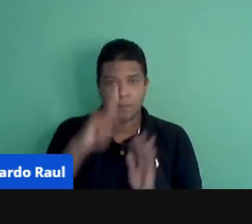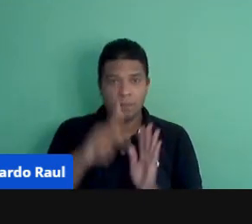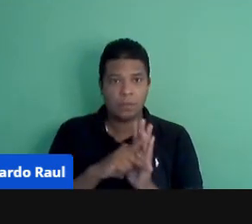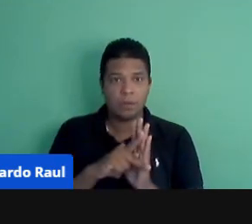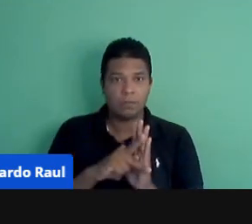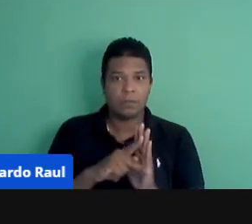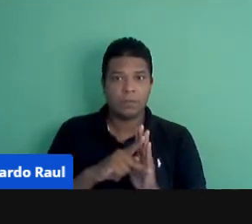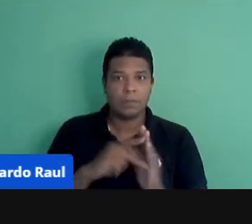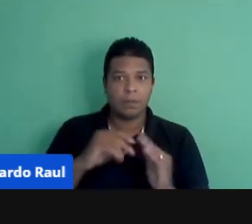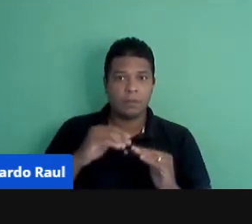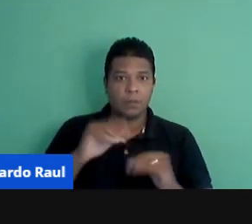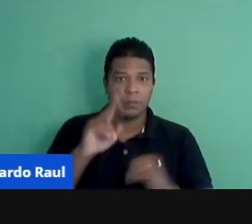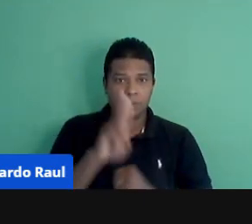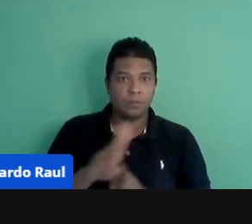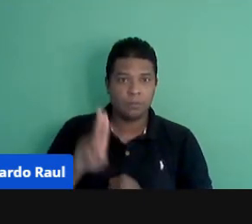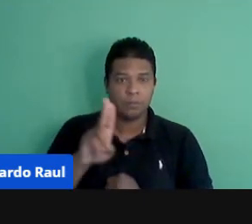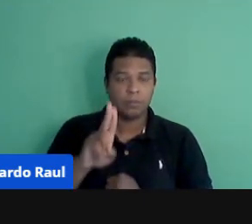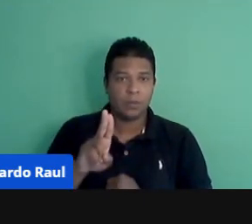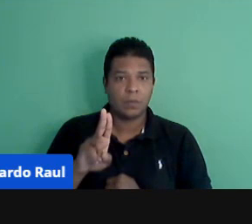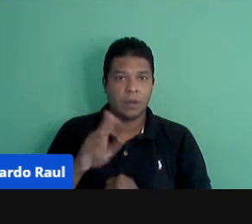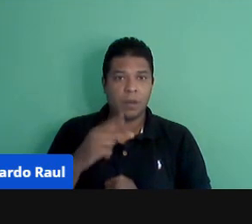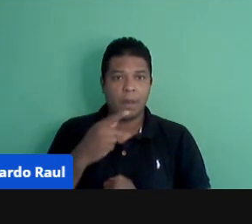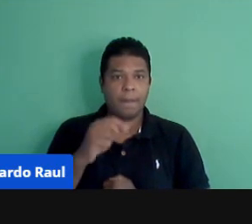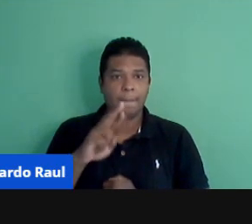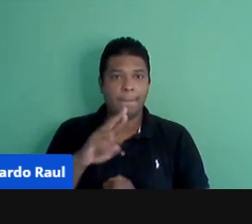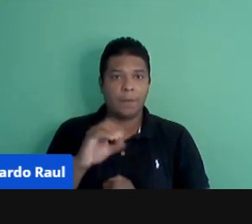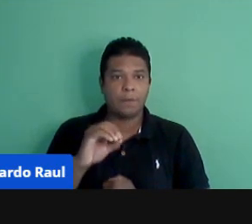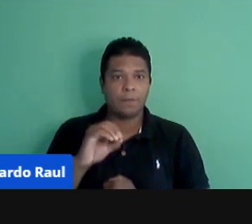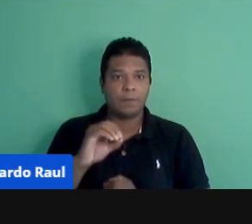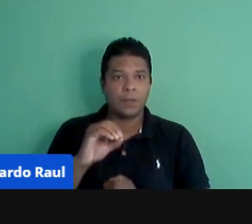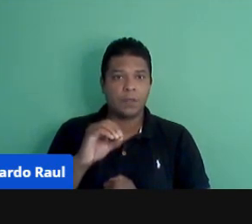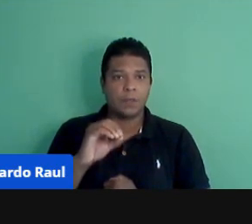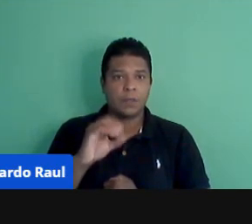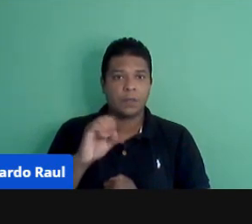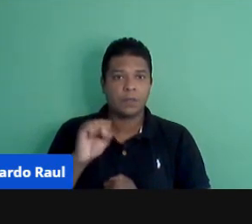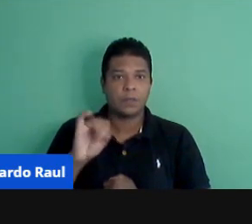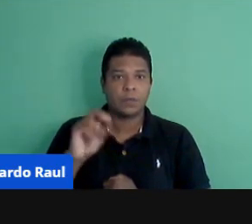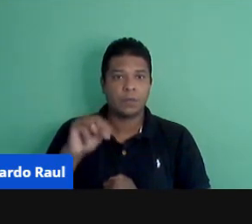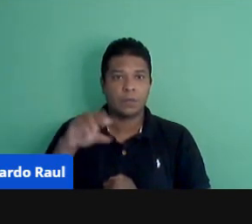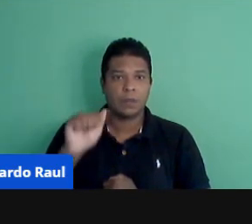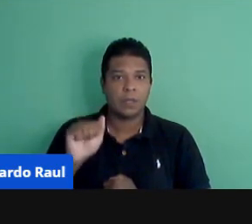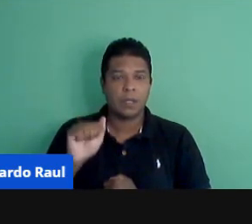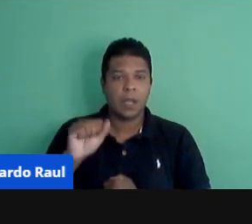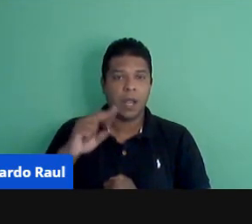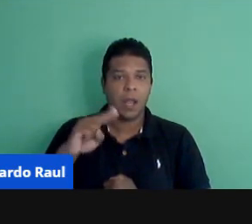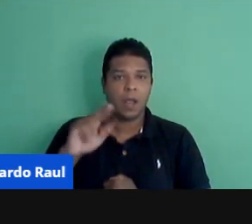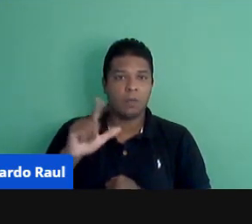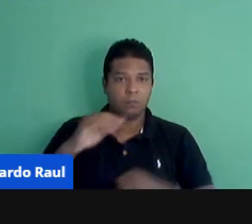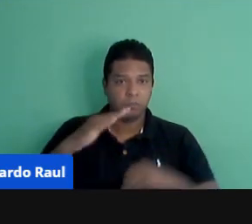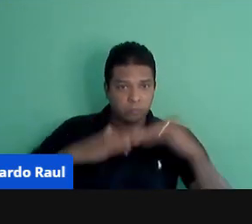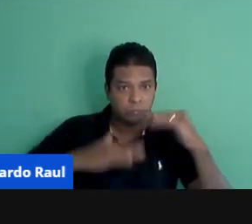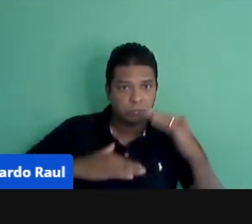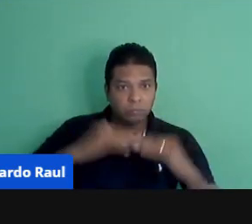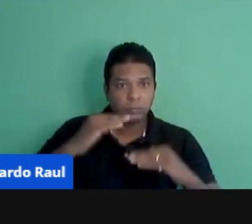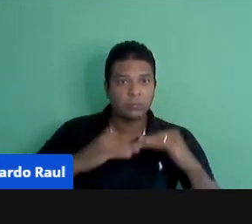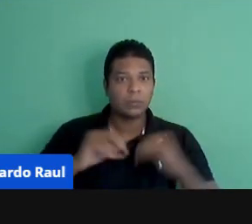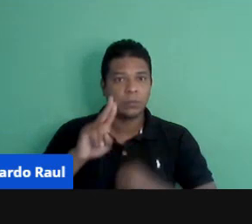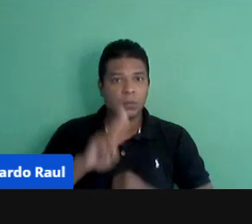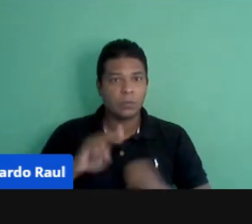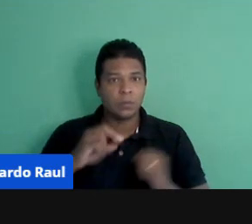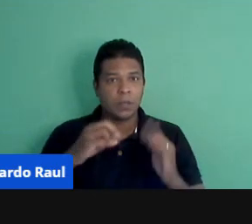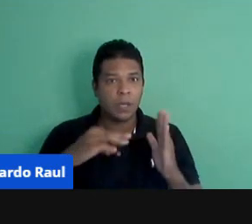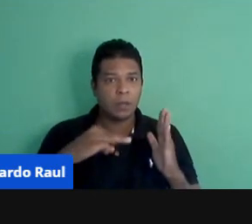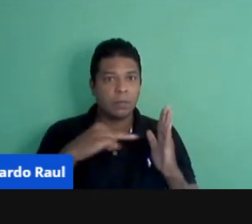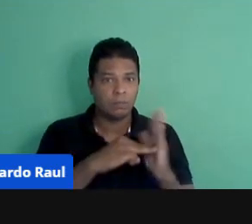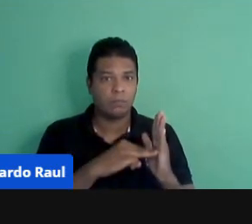minha escola é a escola Professor Múcio Teixeira Júnior, né? Comprei um chip profissional para trabalhar